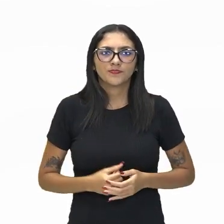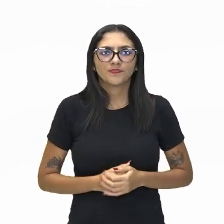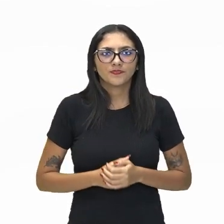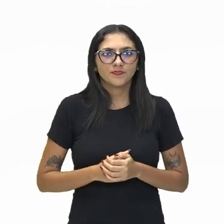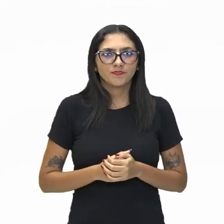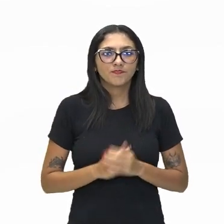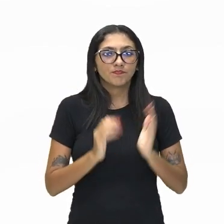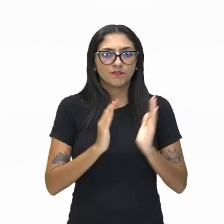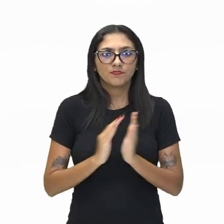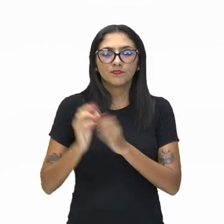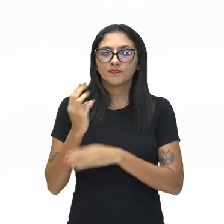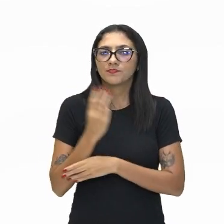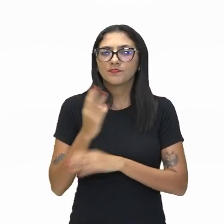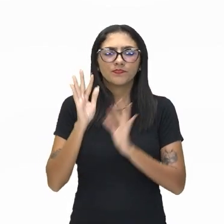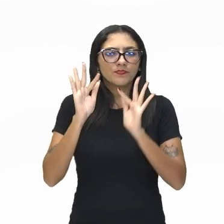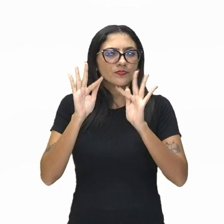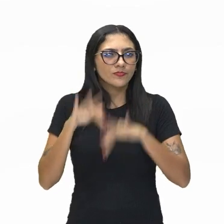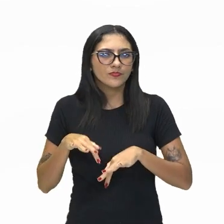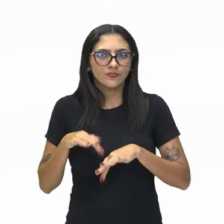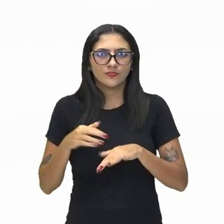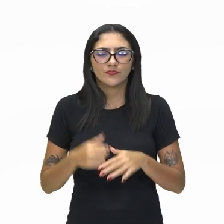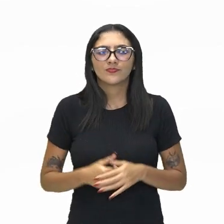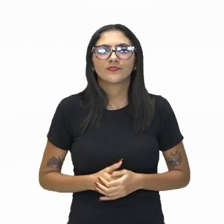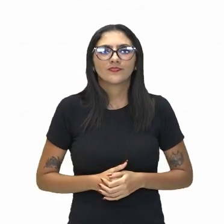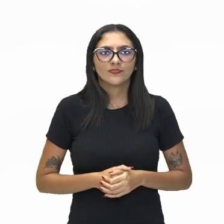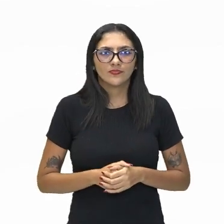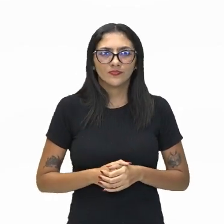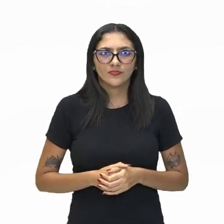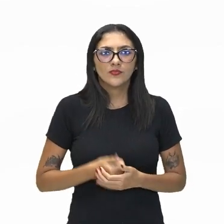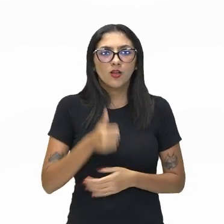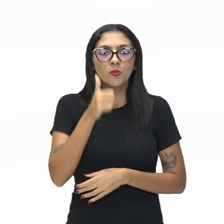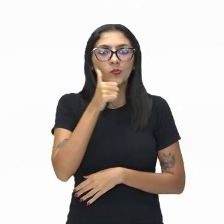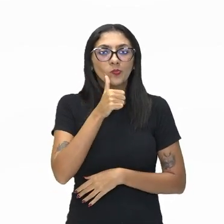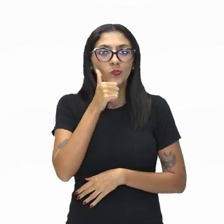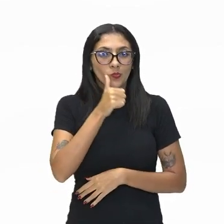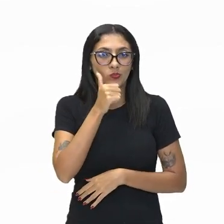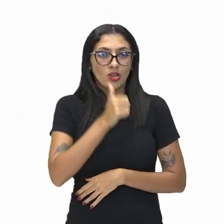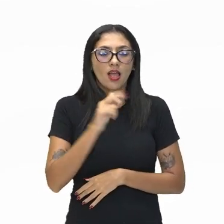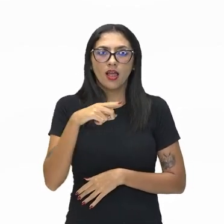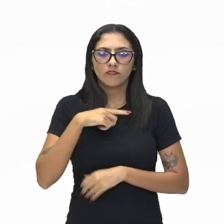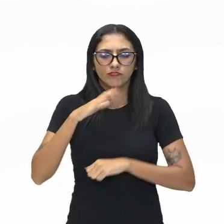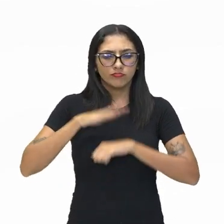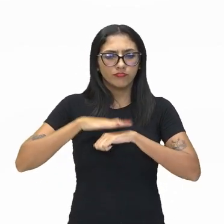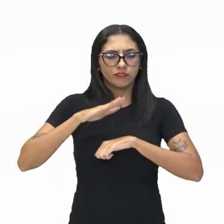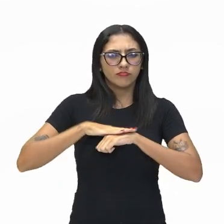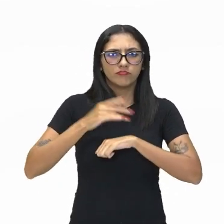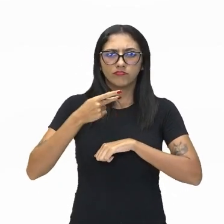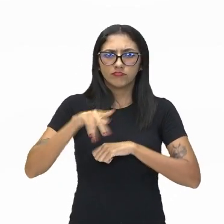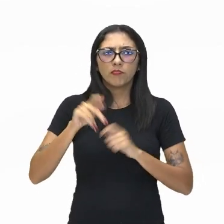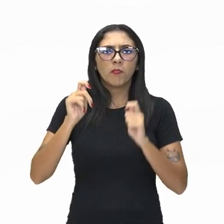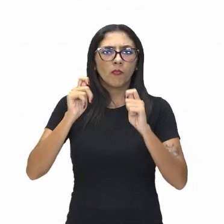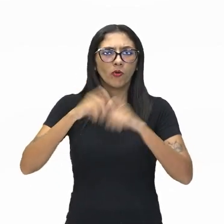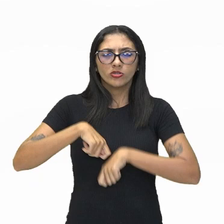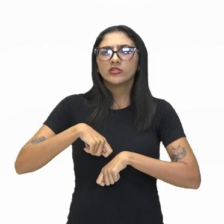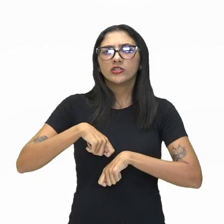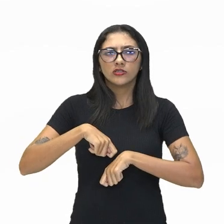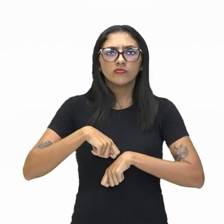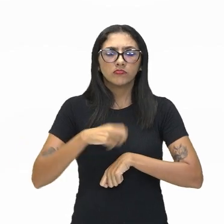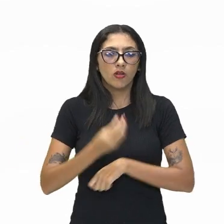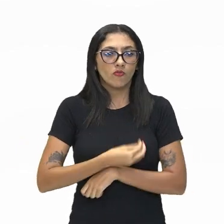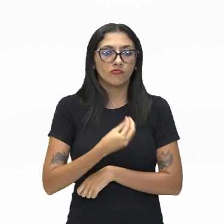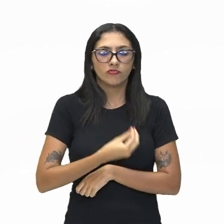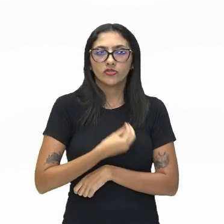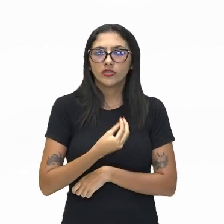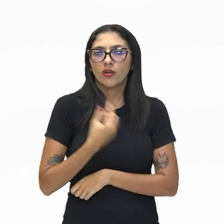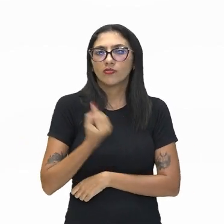uma situação. Olha só. A moça teve a autonomia de tomar a sua vida para si.